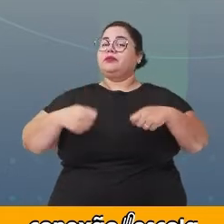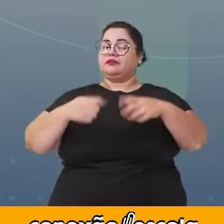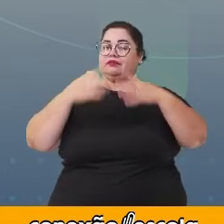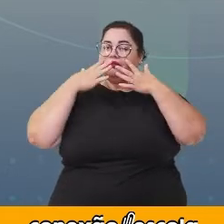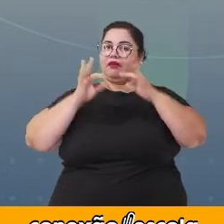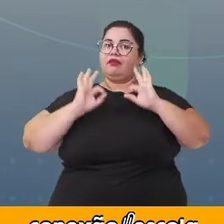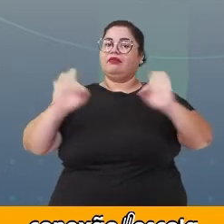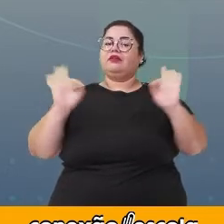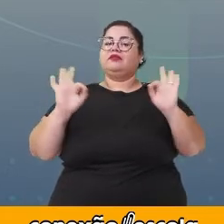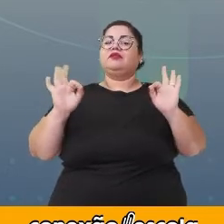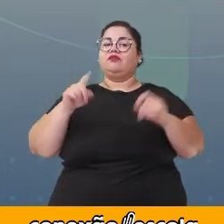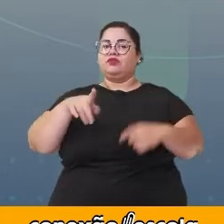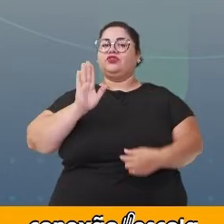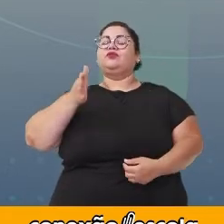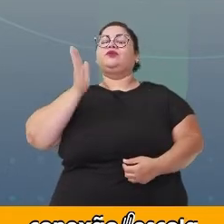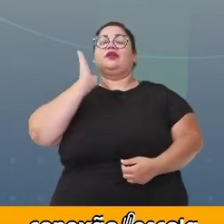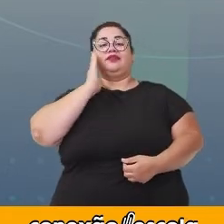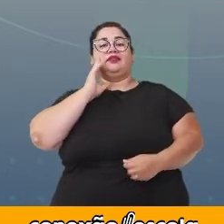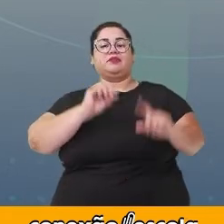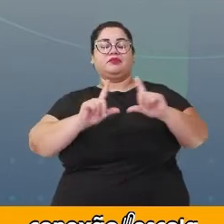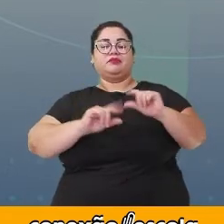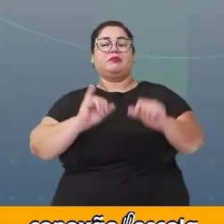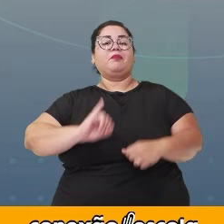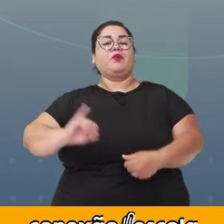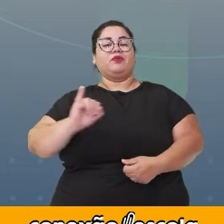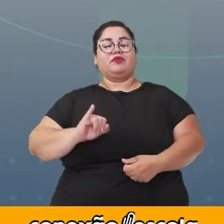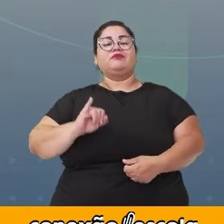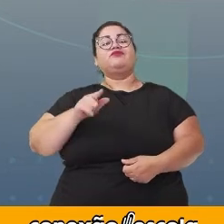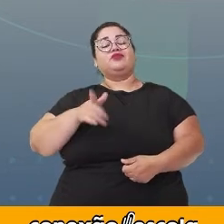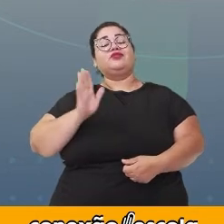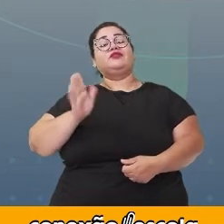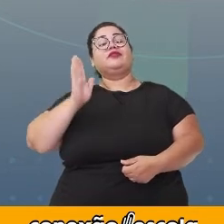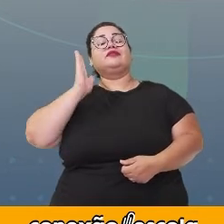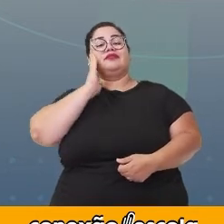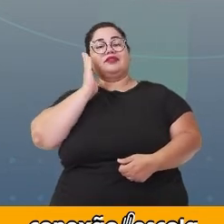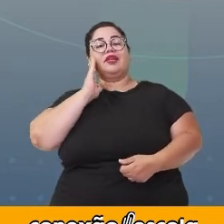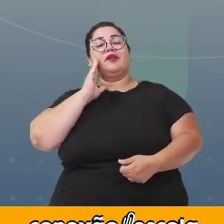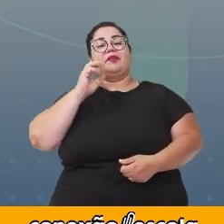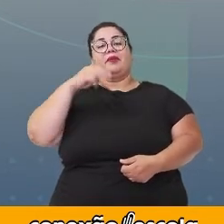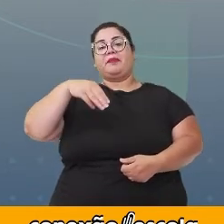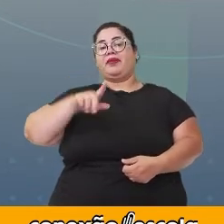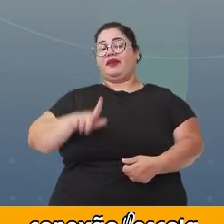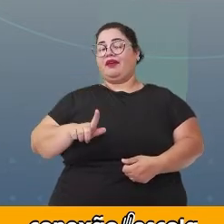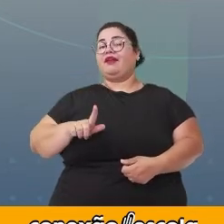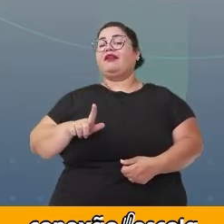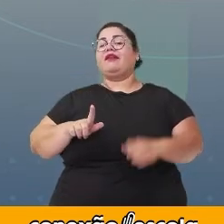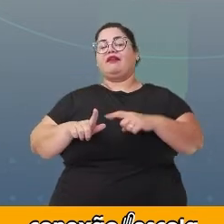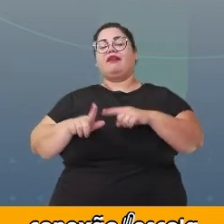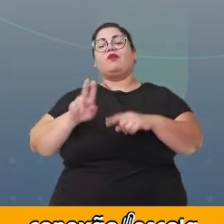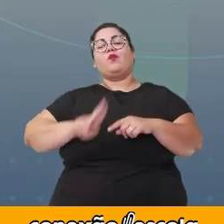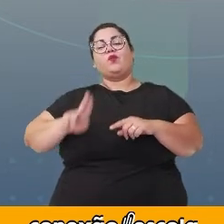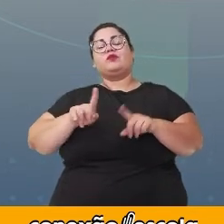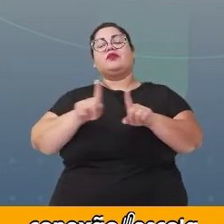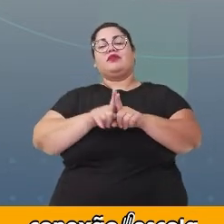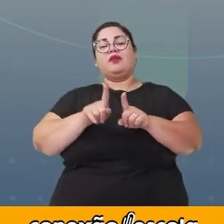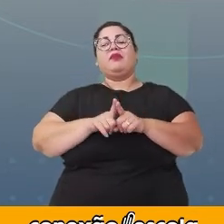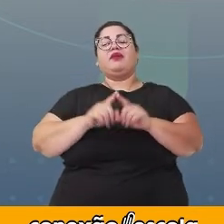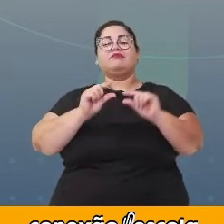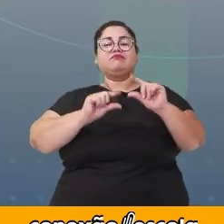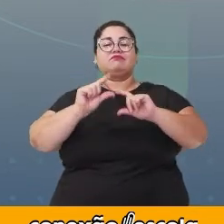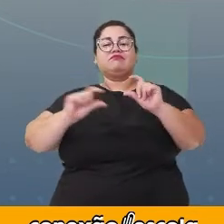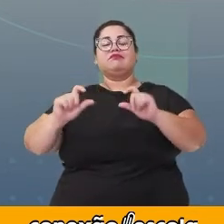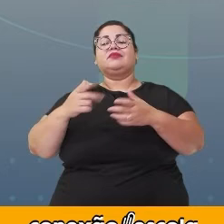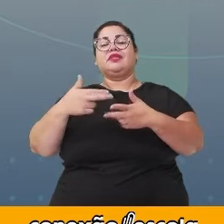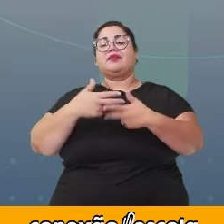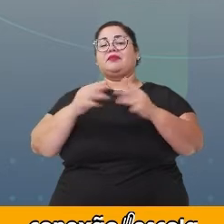bastante atento, porque agora você já sabe disso e também sabe que o miligrama é utilizado também para